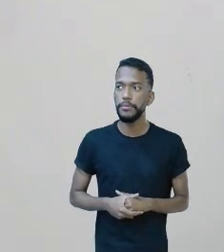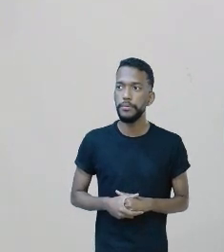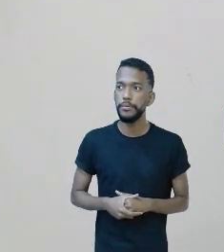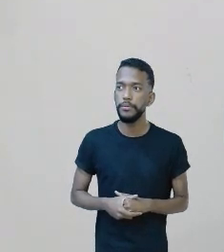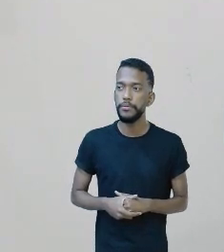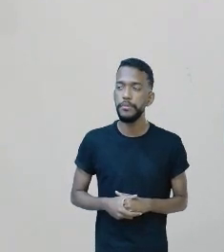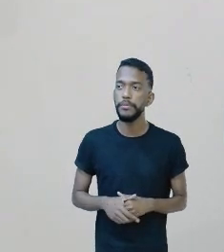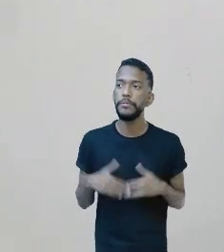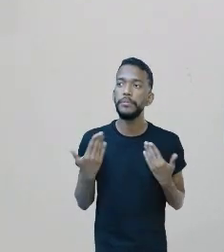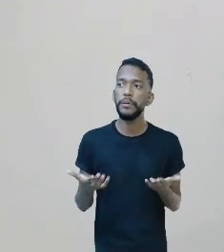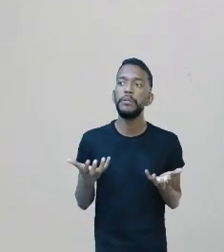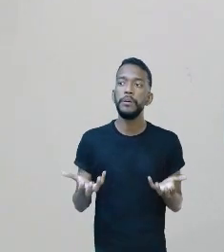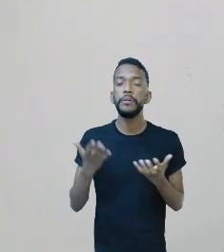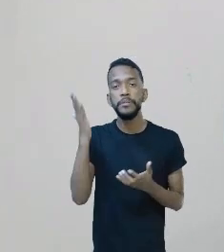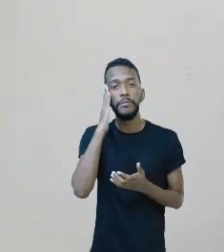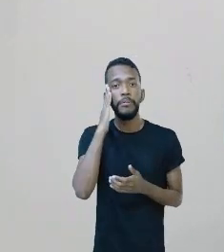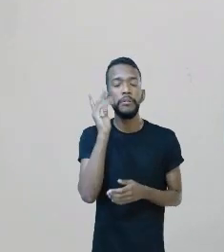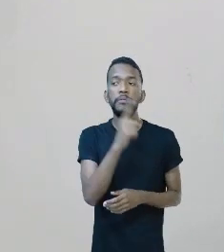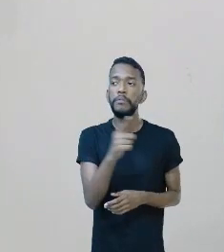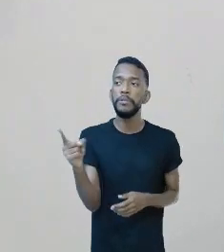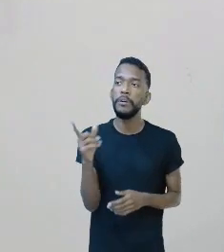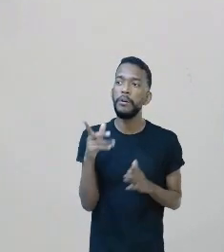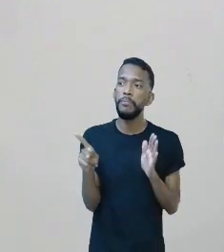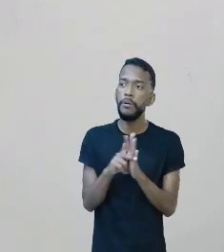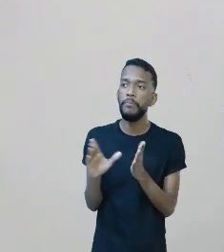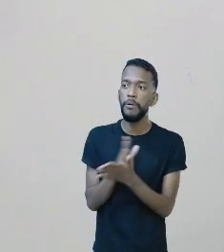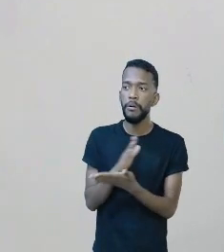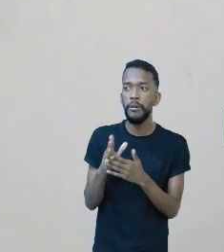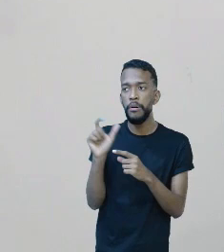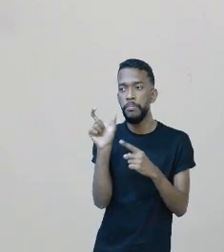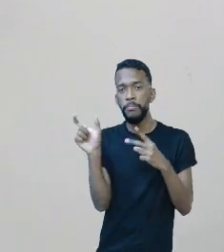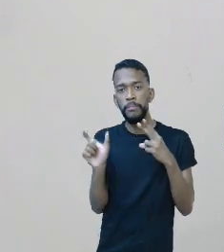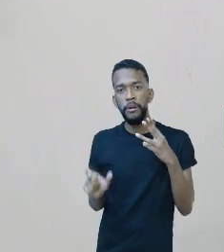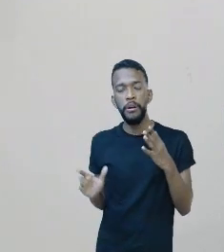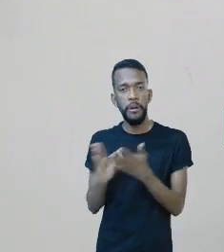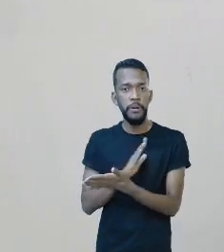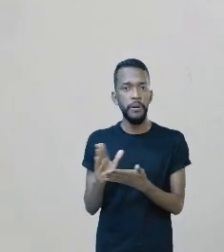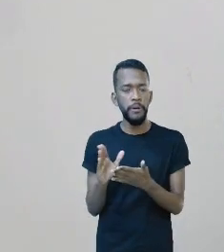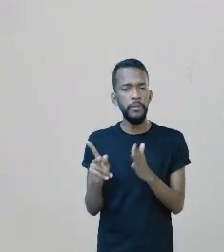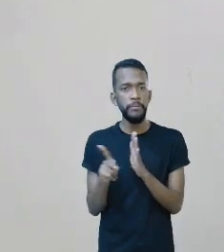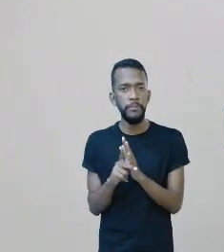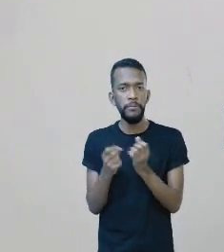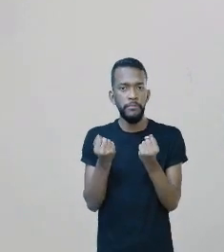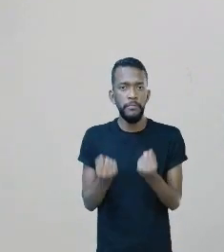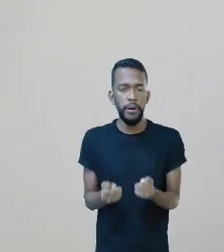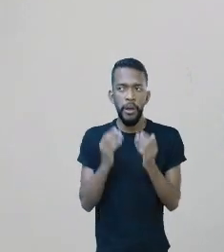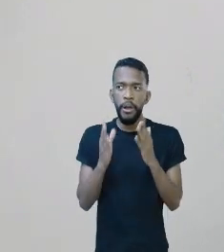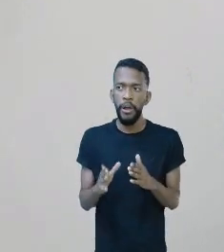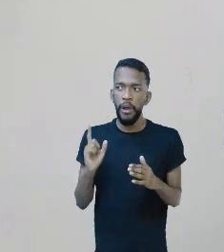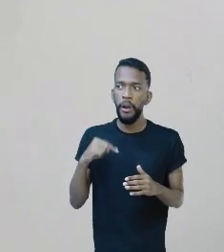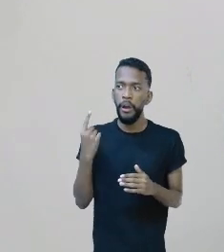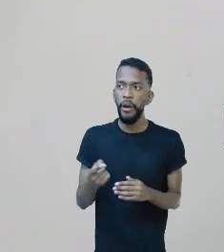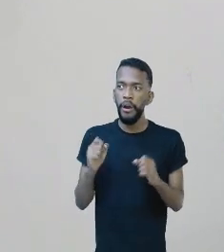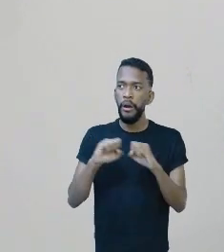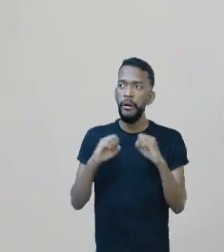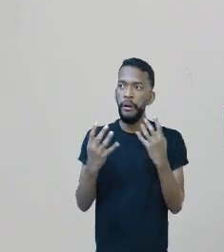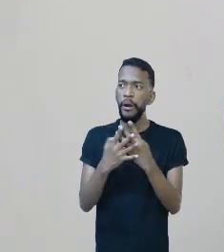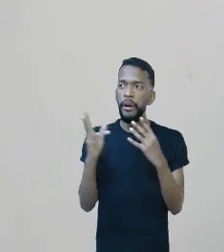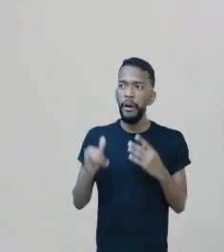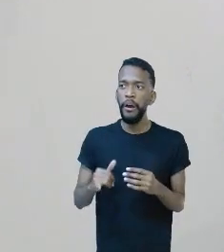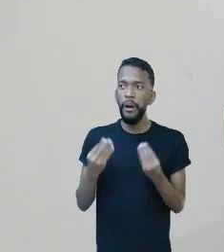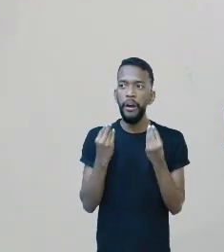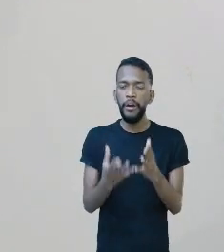Agora, eu quero saber de vocês a medida de algumas massas aqui. Eu já vou passar para o próximo slide que